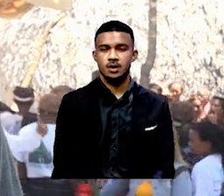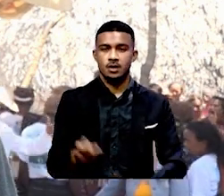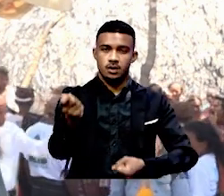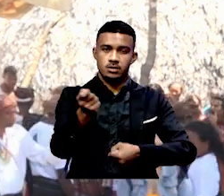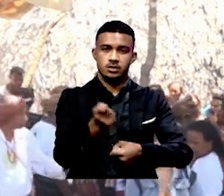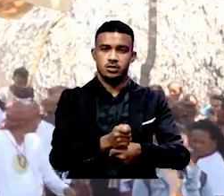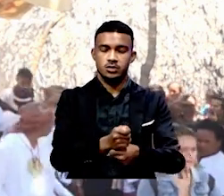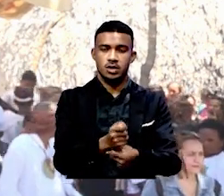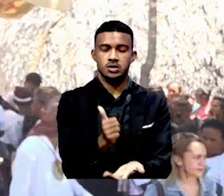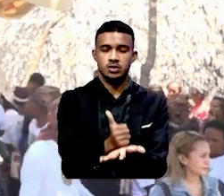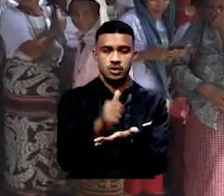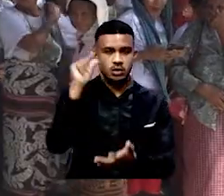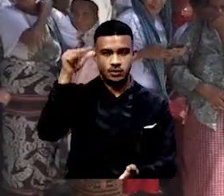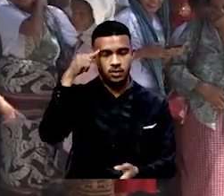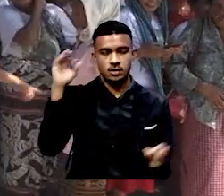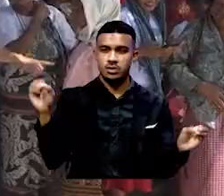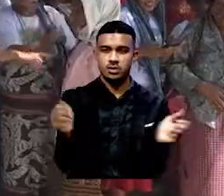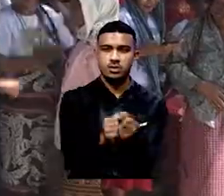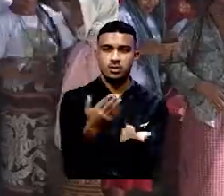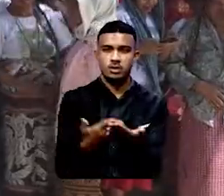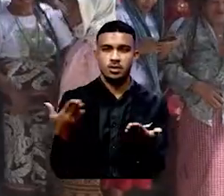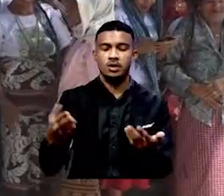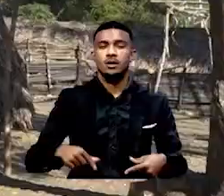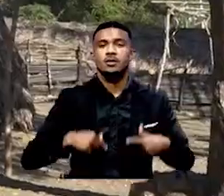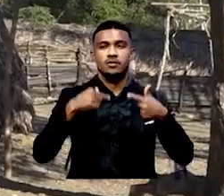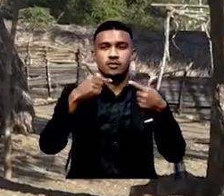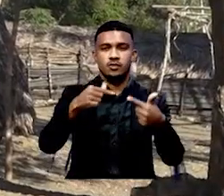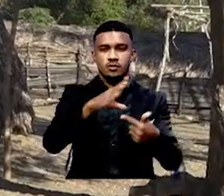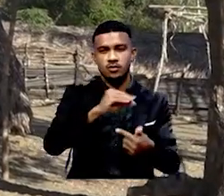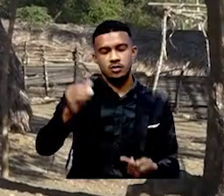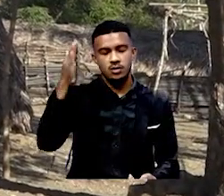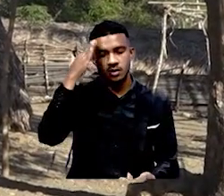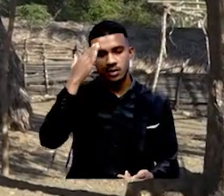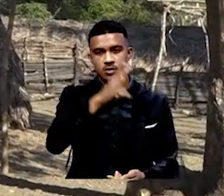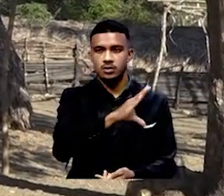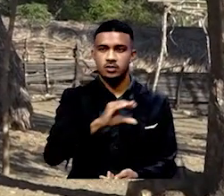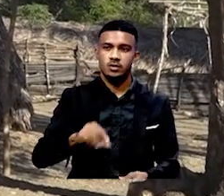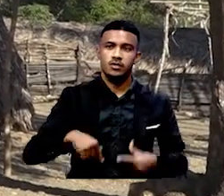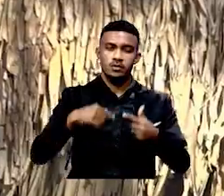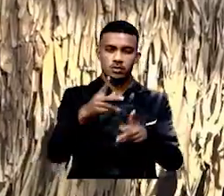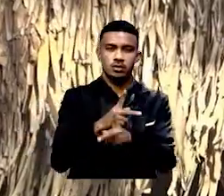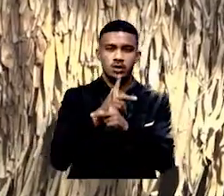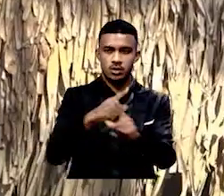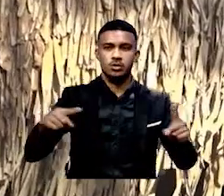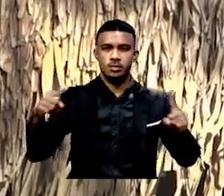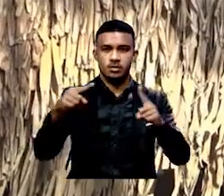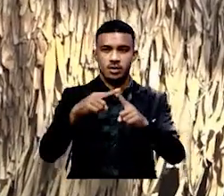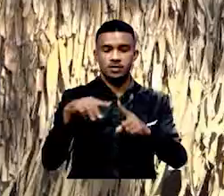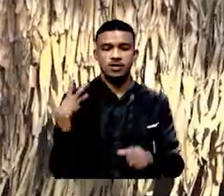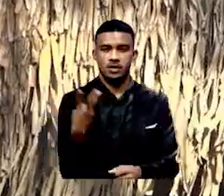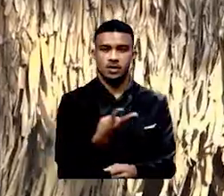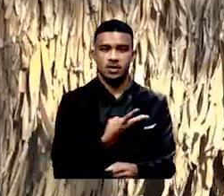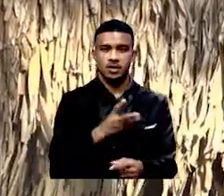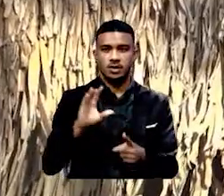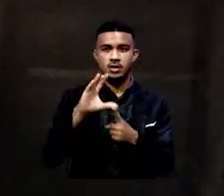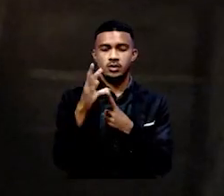ni ane laos fo material de, fo apoi moral i aver se itene legislasaun mos fo protesaun baiha itene patrimoni kultural